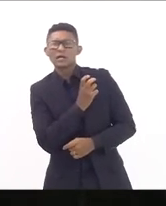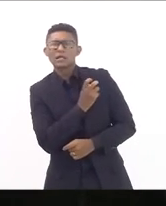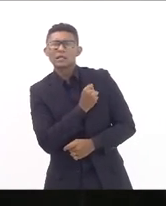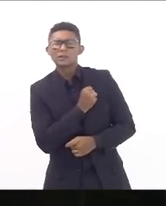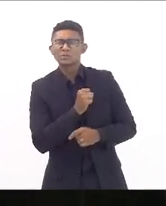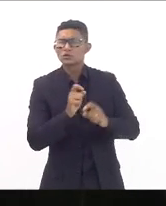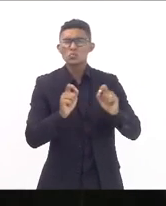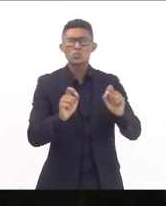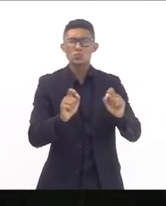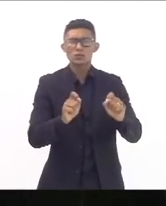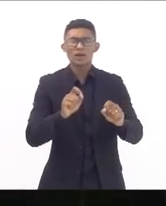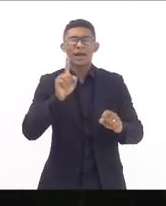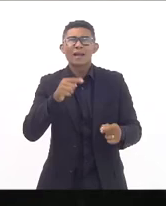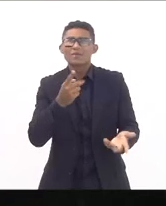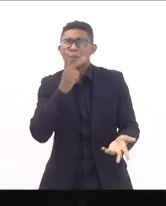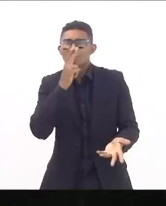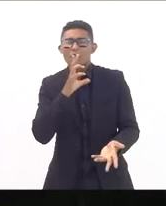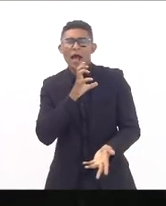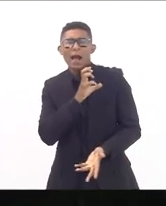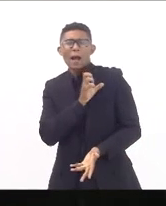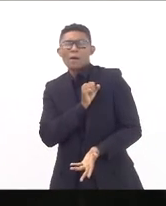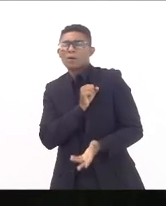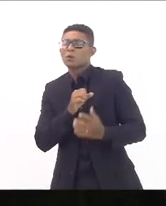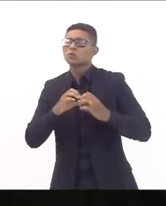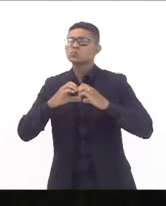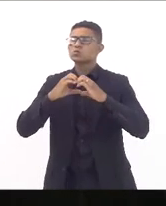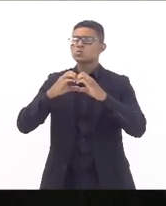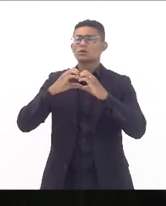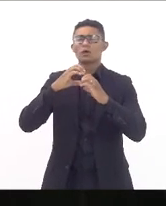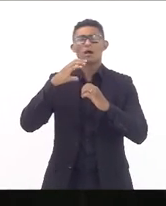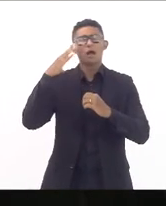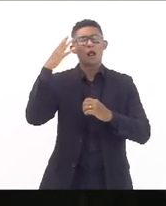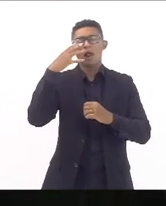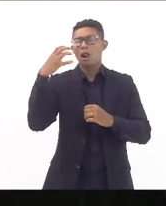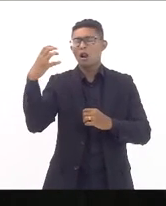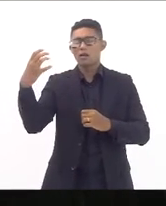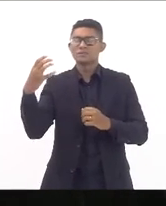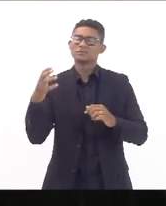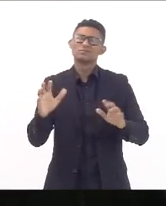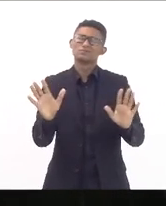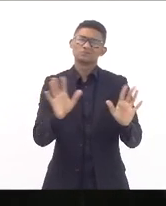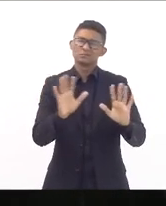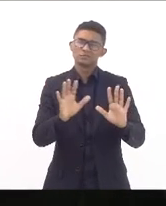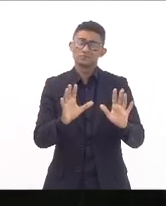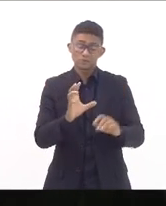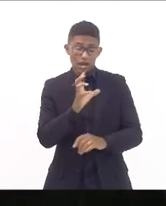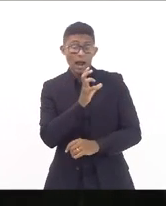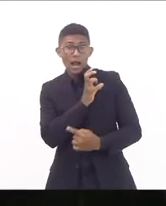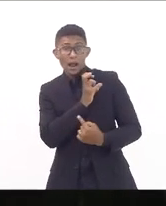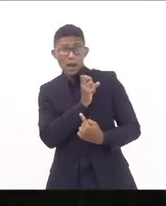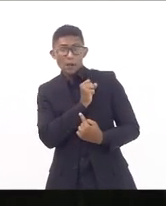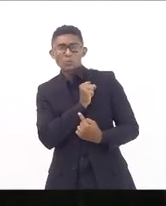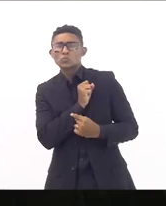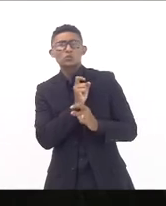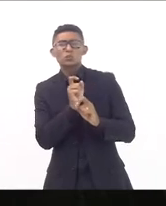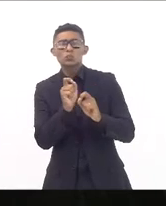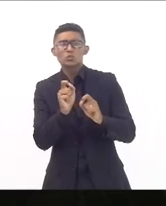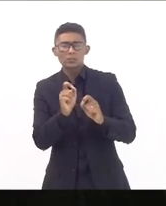amor platônico, né? É o amor no sentido do agir,